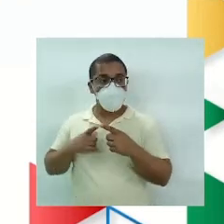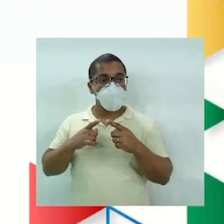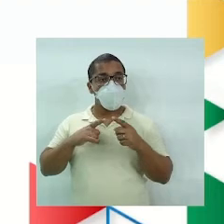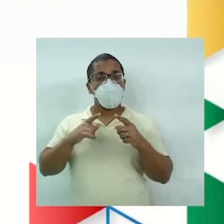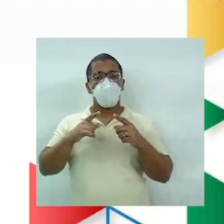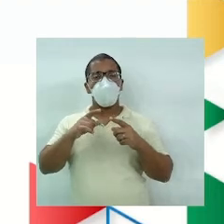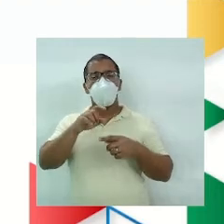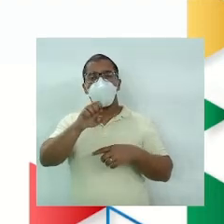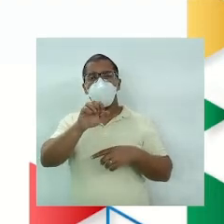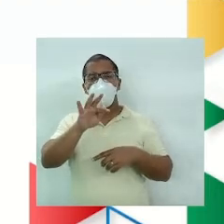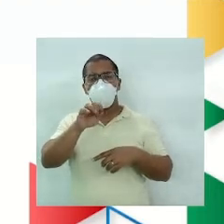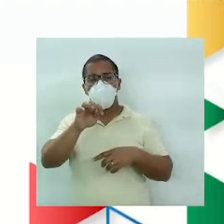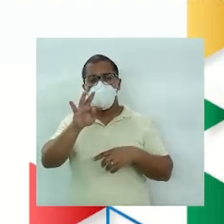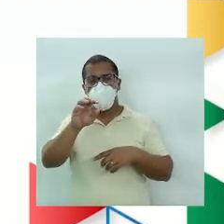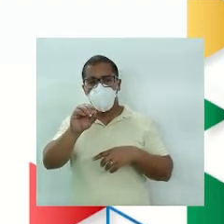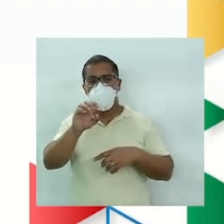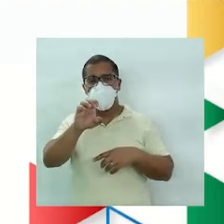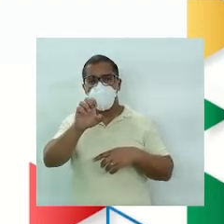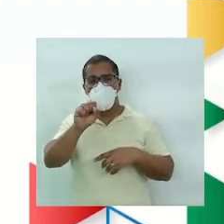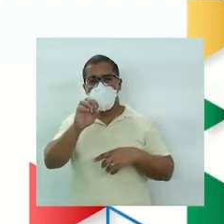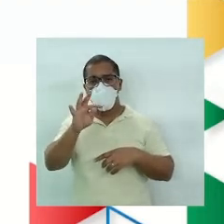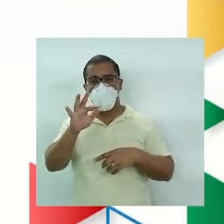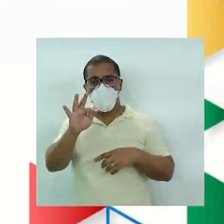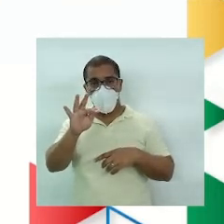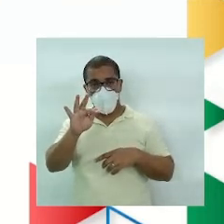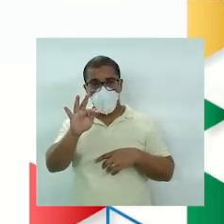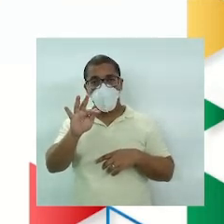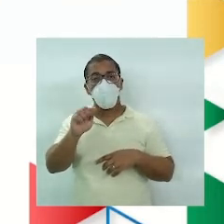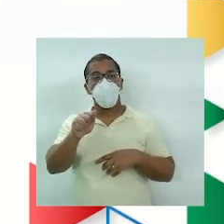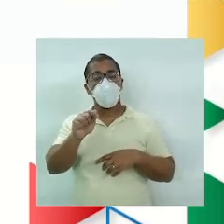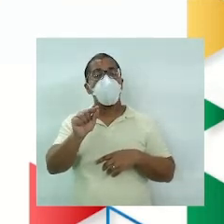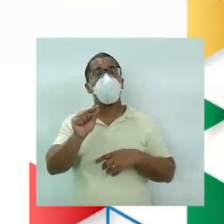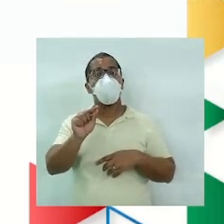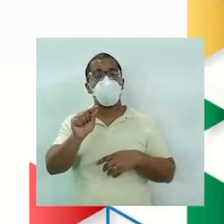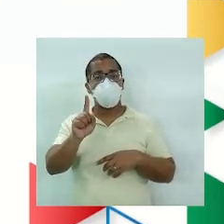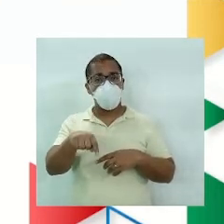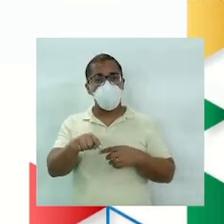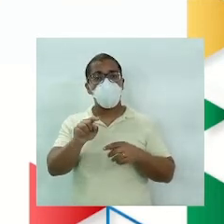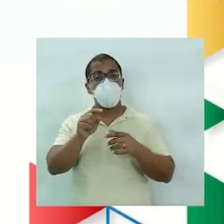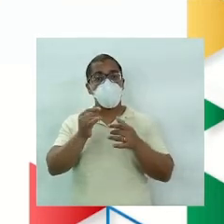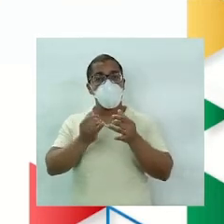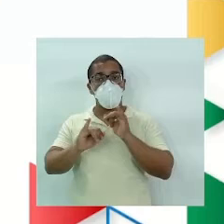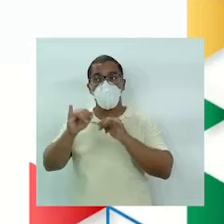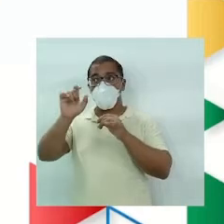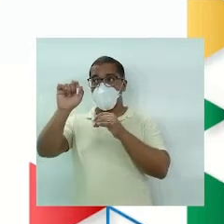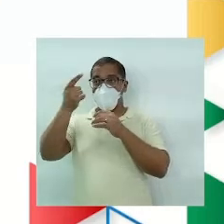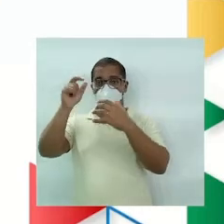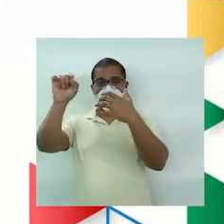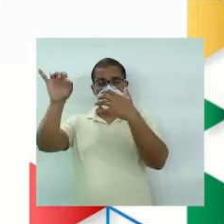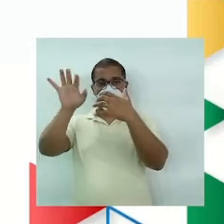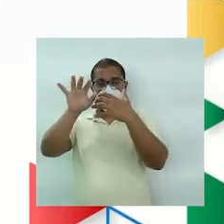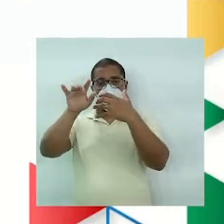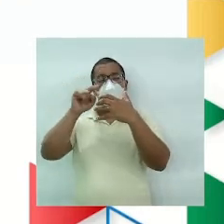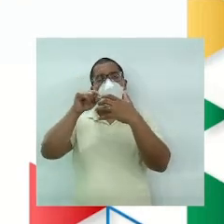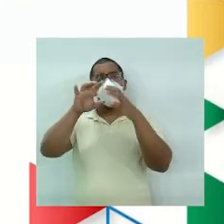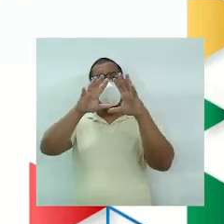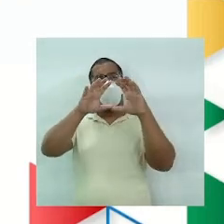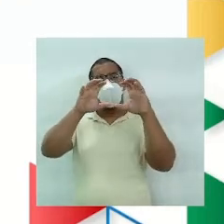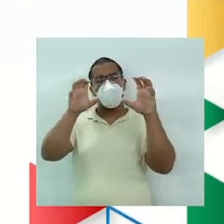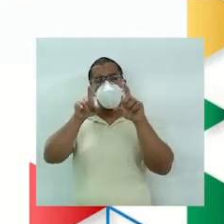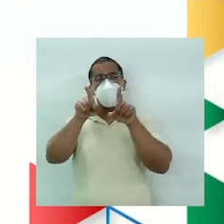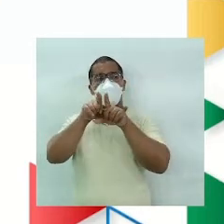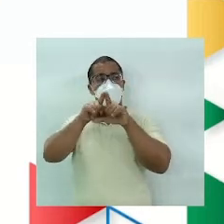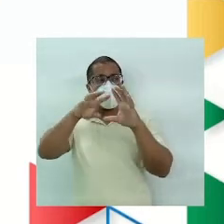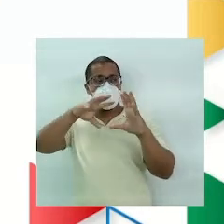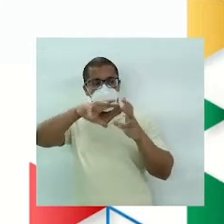O efeito estufa, vejam só, parte da energia solar é refletida pelas nuvens e pela superfície